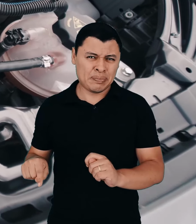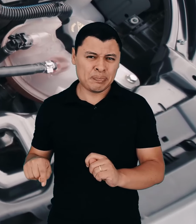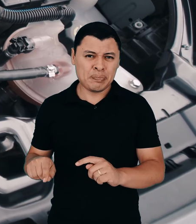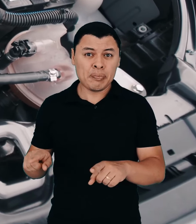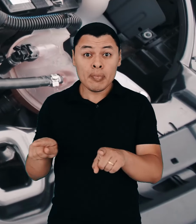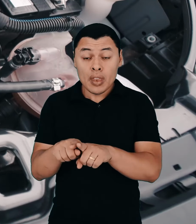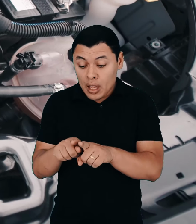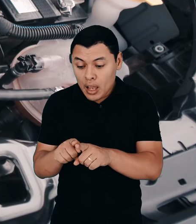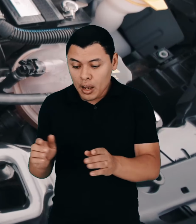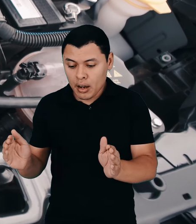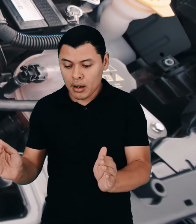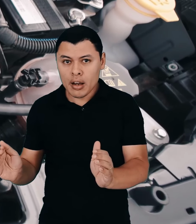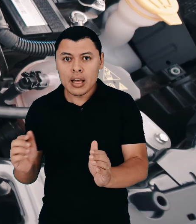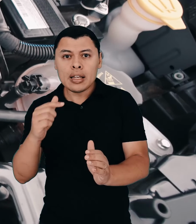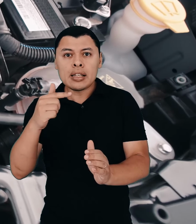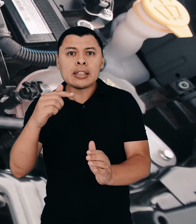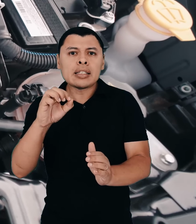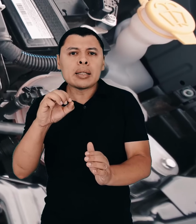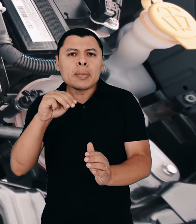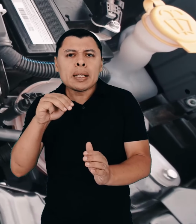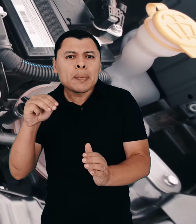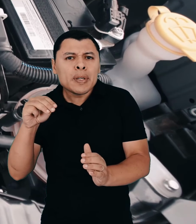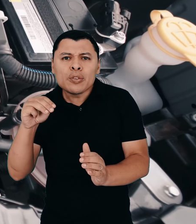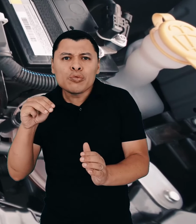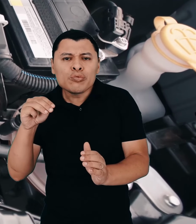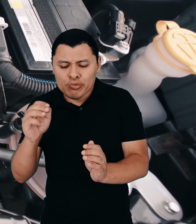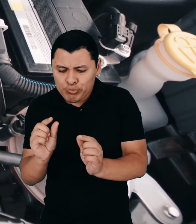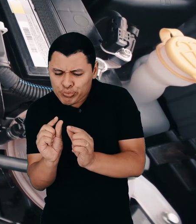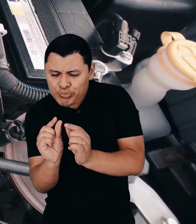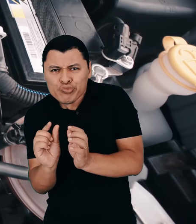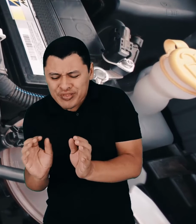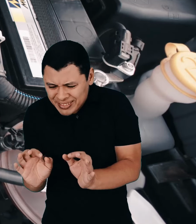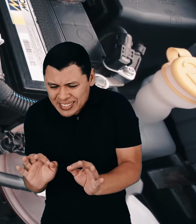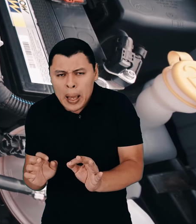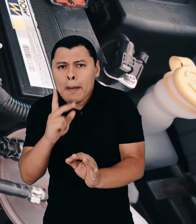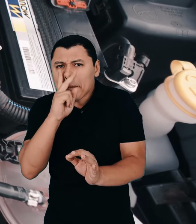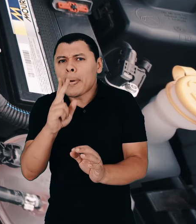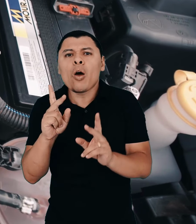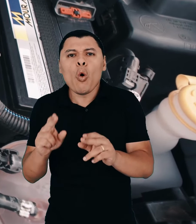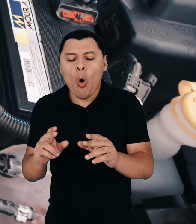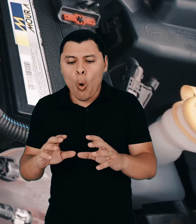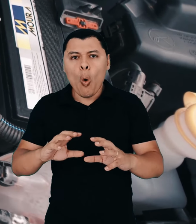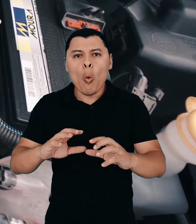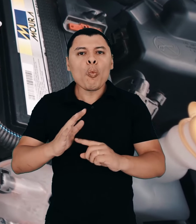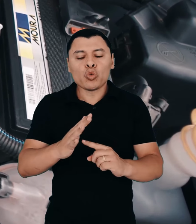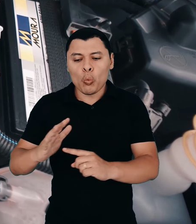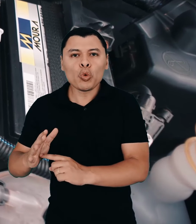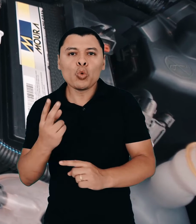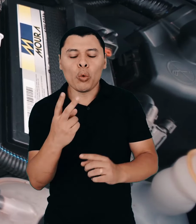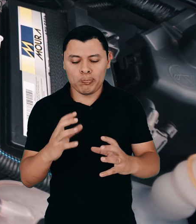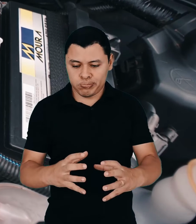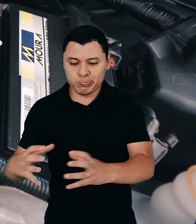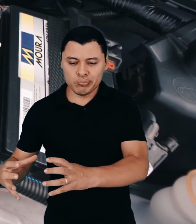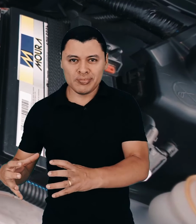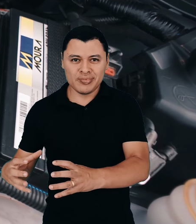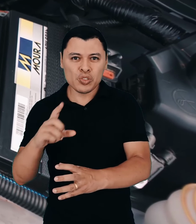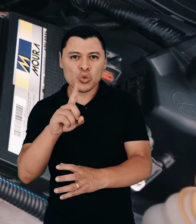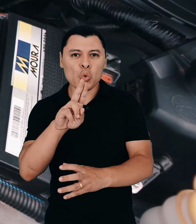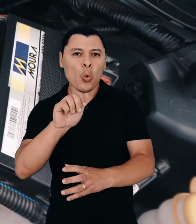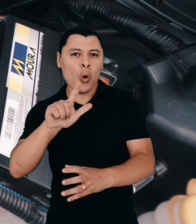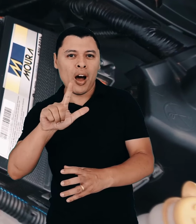milímetros apenas de diâmetro por 86,5 de curso, como praticamente todo motor downsize de hoje em dia. Mas a grande revolução desse motor está realmente